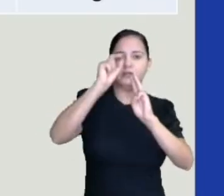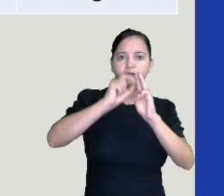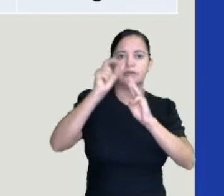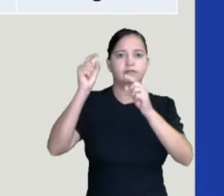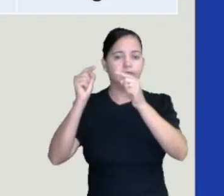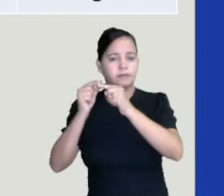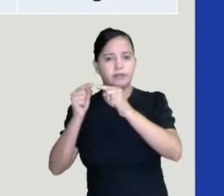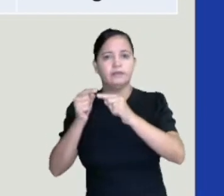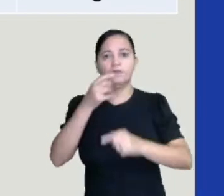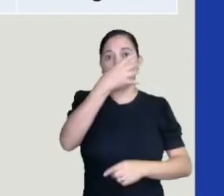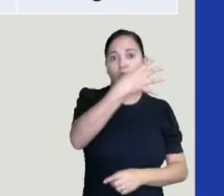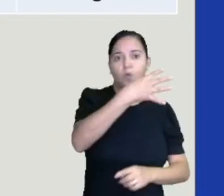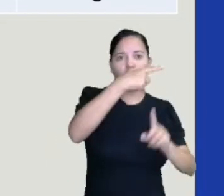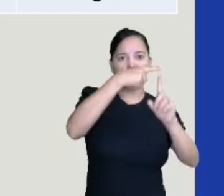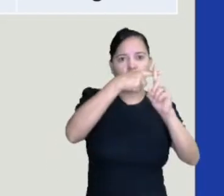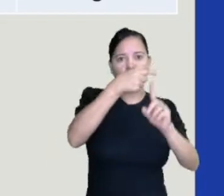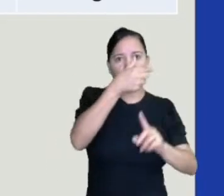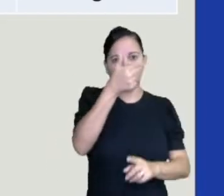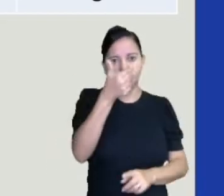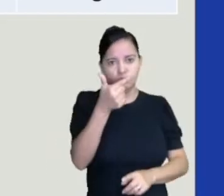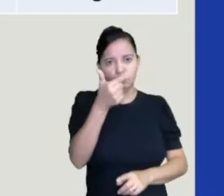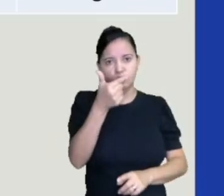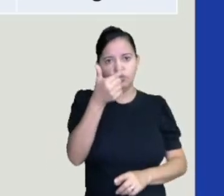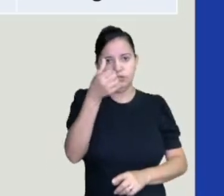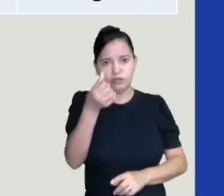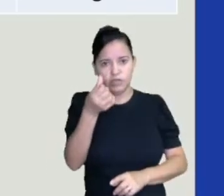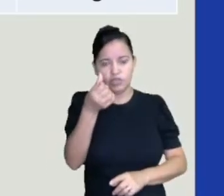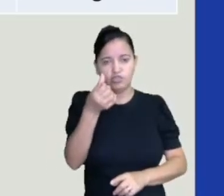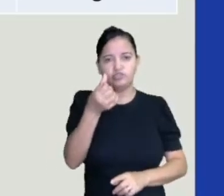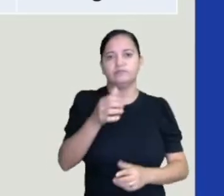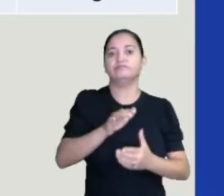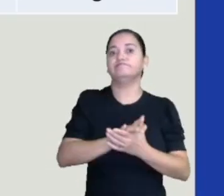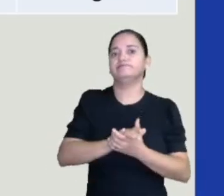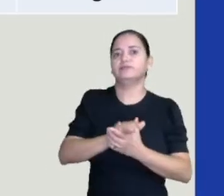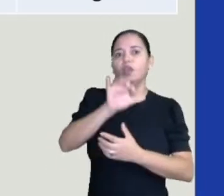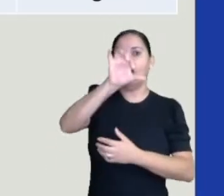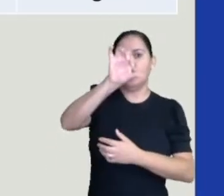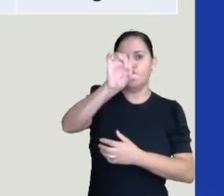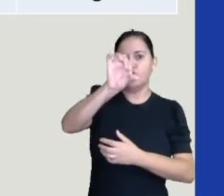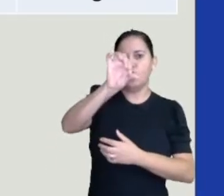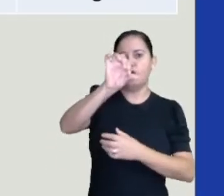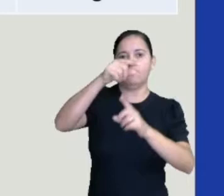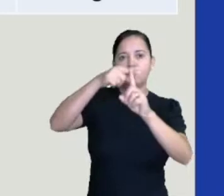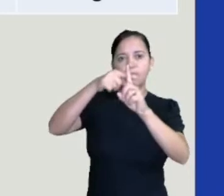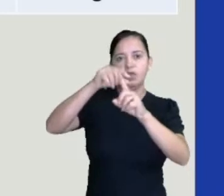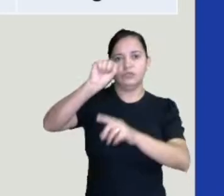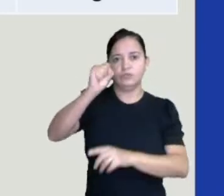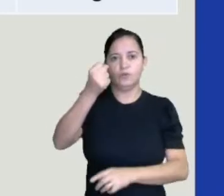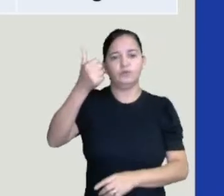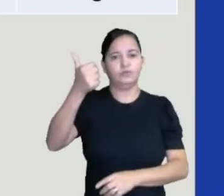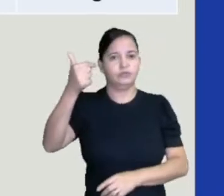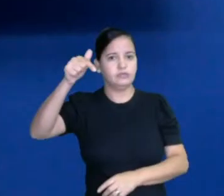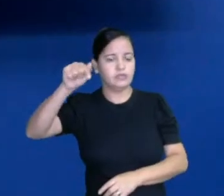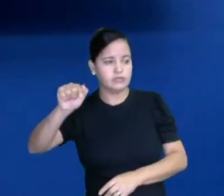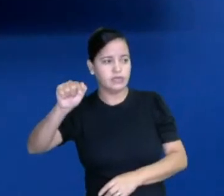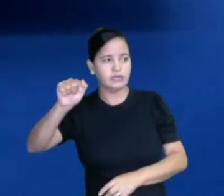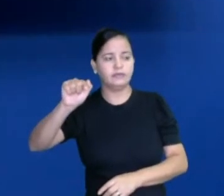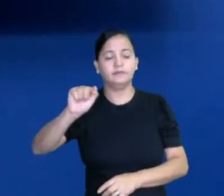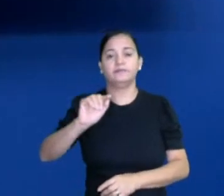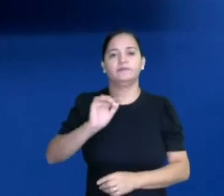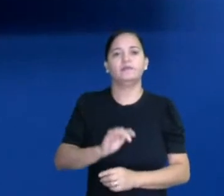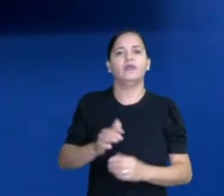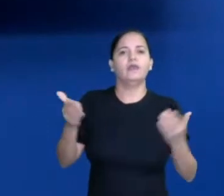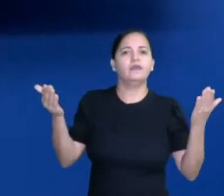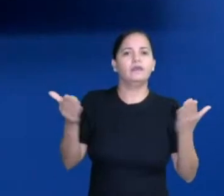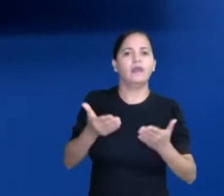Então, 4 mais 2, 6. 9 mais 8, 17. Ô, professor, eu vou